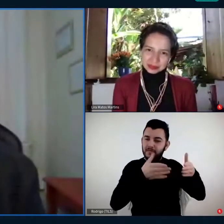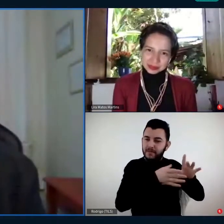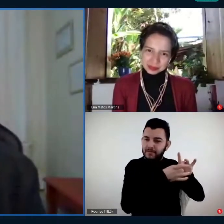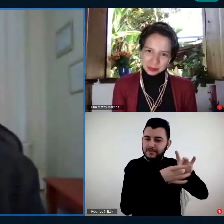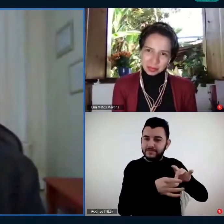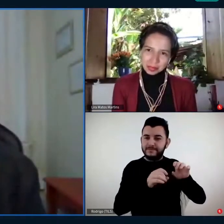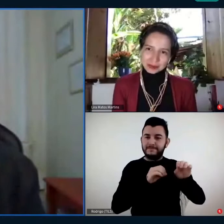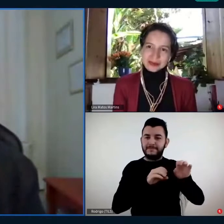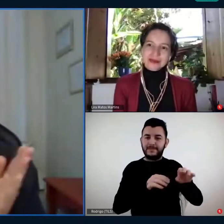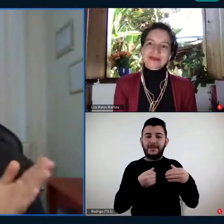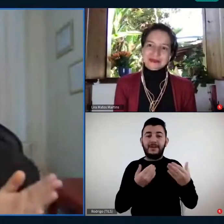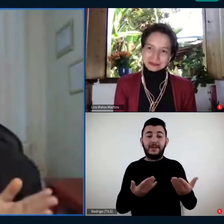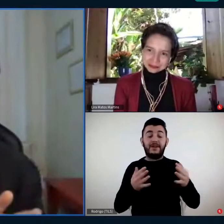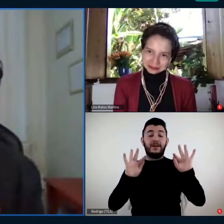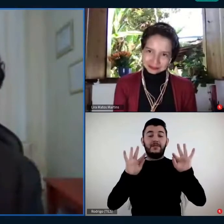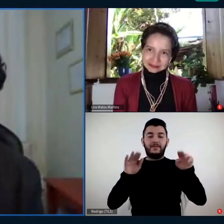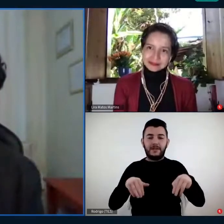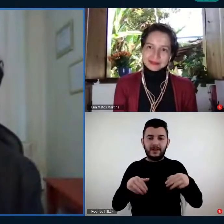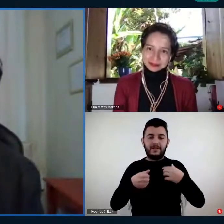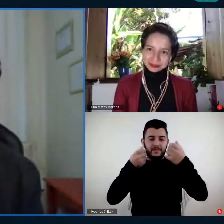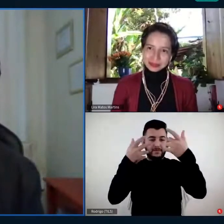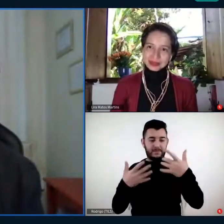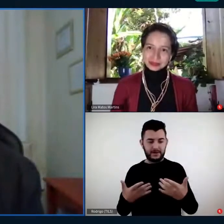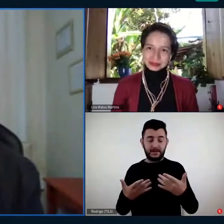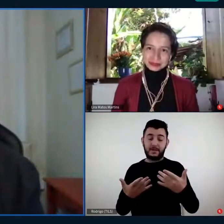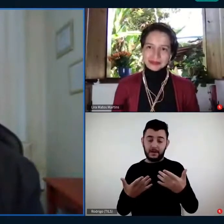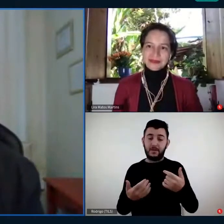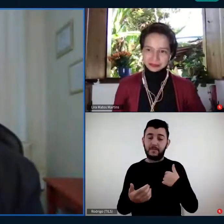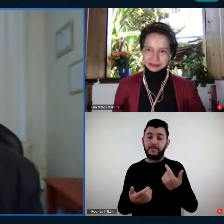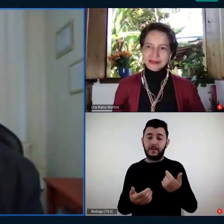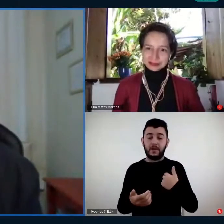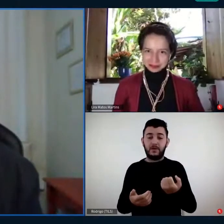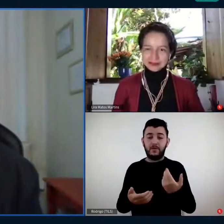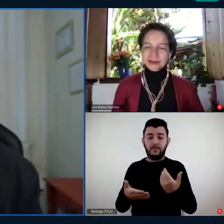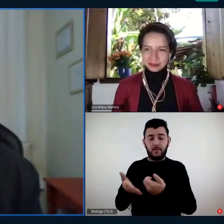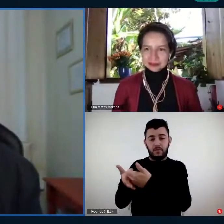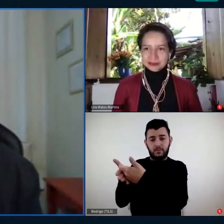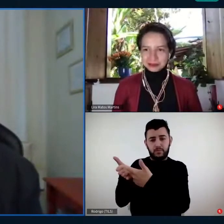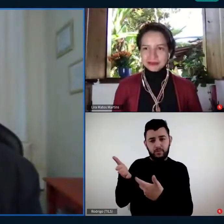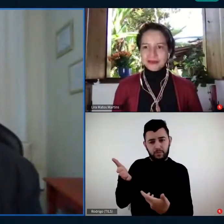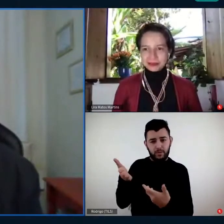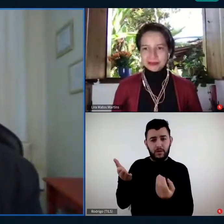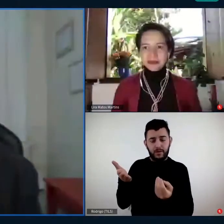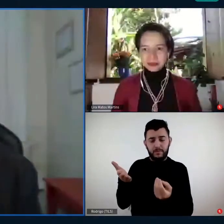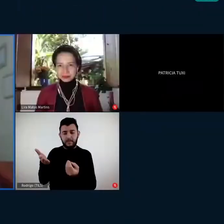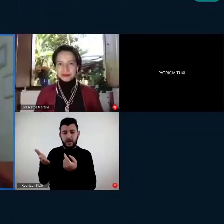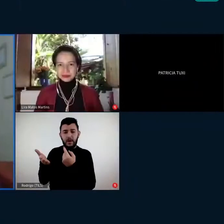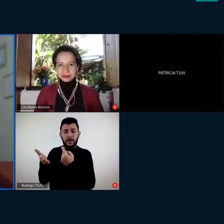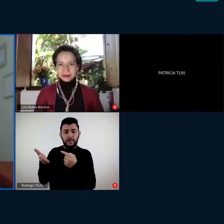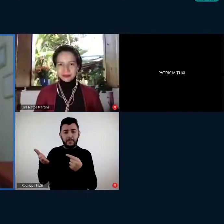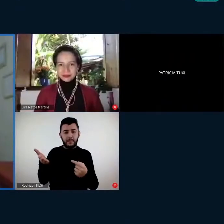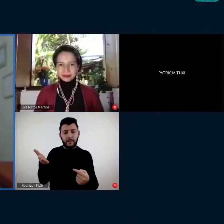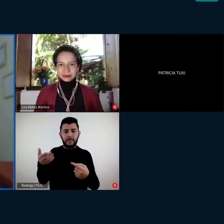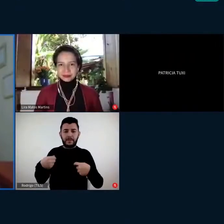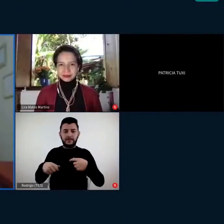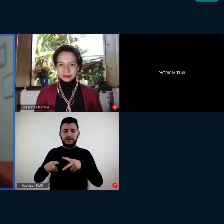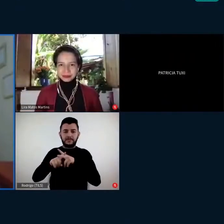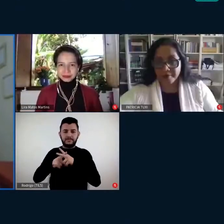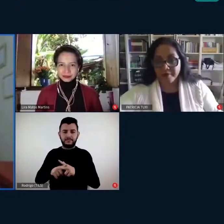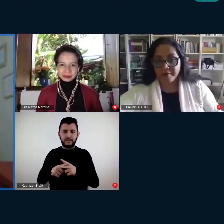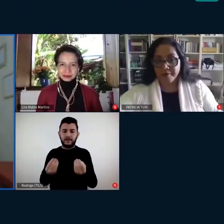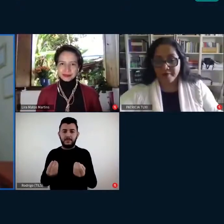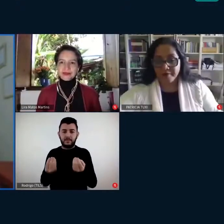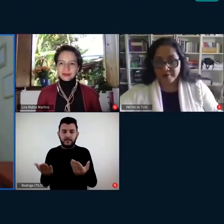vai receber junto com a Tuxi o parecer por escrito com tudo isso que eu trouxe aqui para a nossa discussão e o trabalho